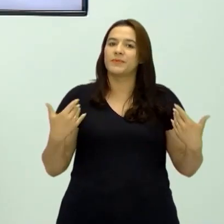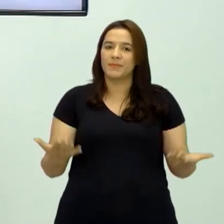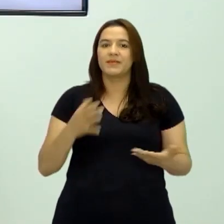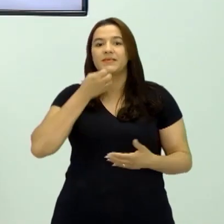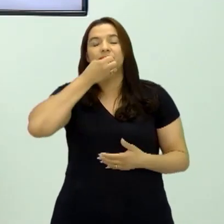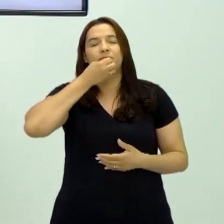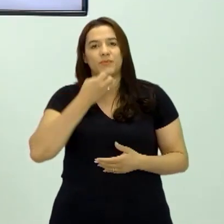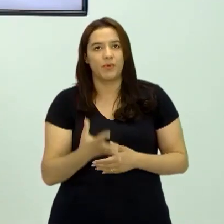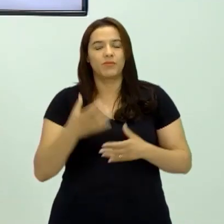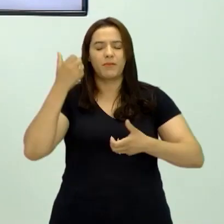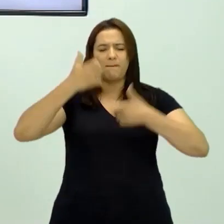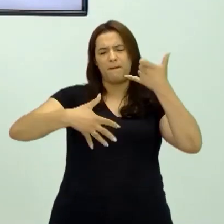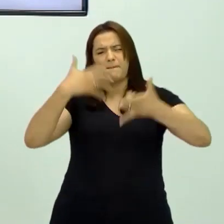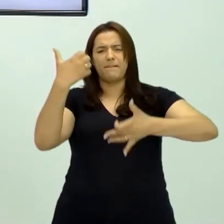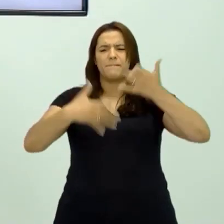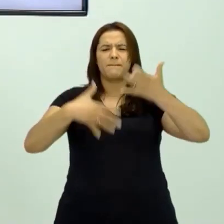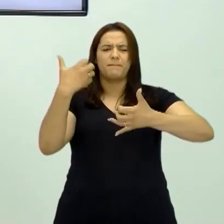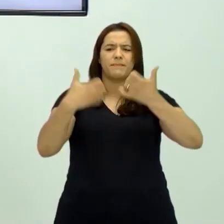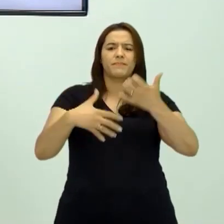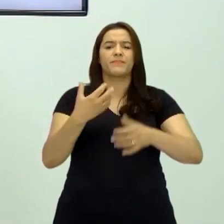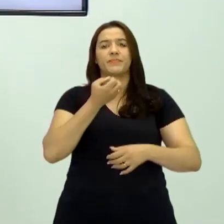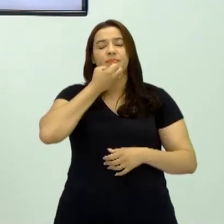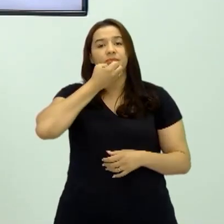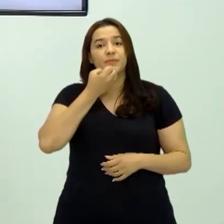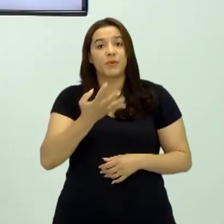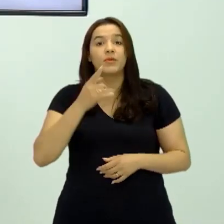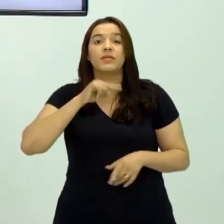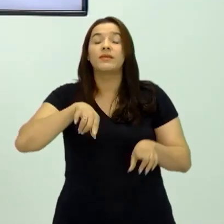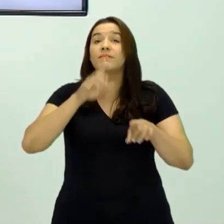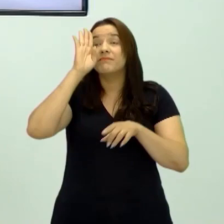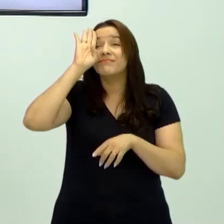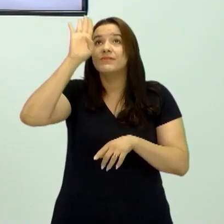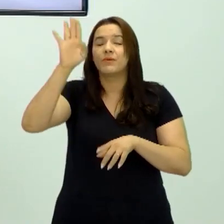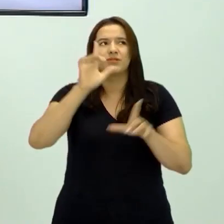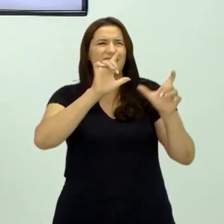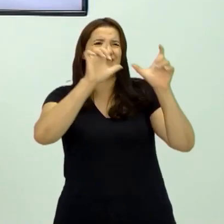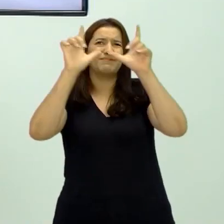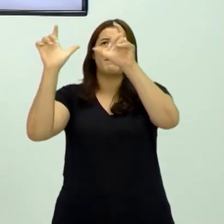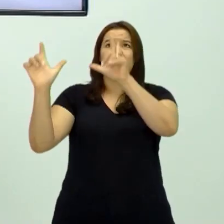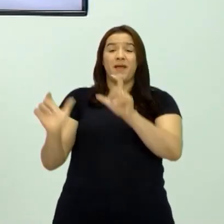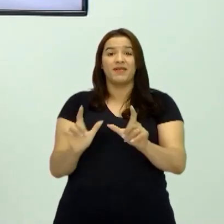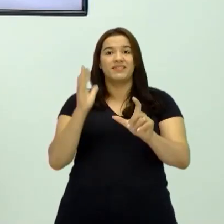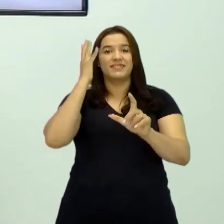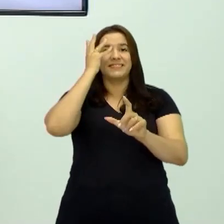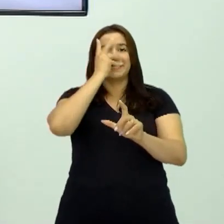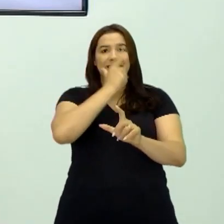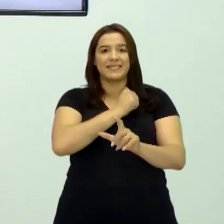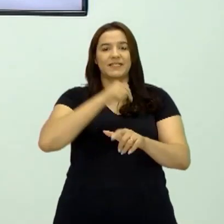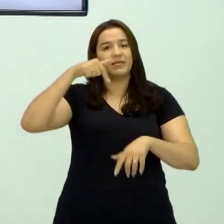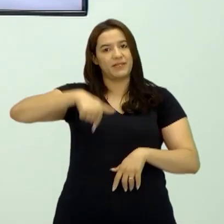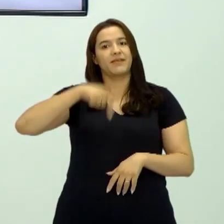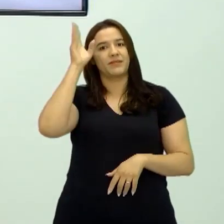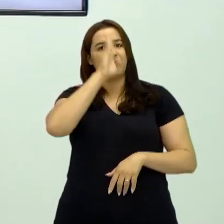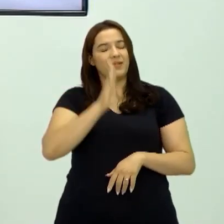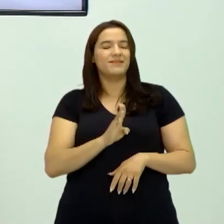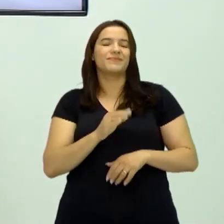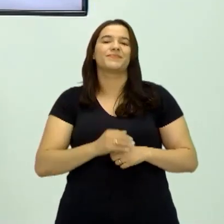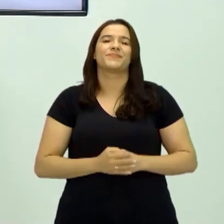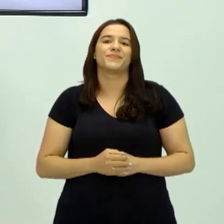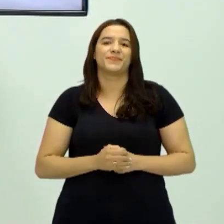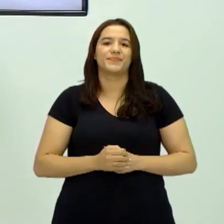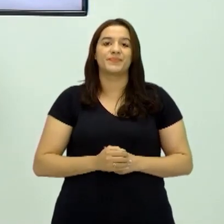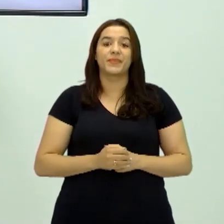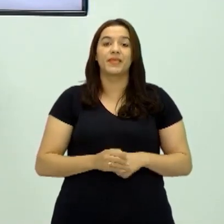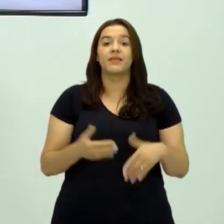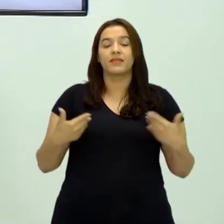vídeo bastante explicativo, bastante didático, e principalmente as imagens maravilhosas que nós temos aqui no nosso país. Bom, falando aí